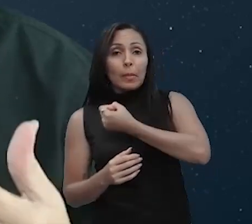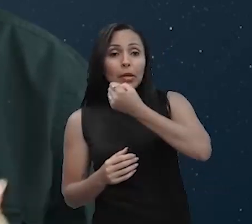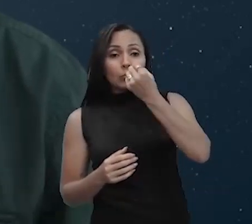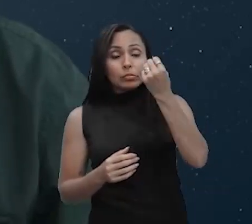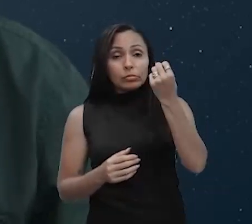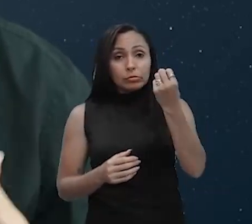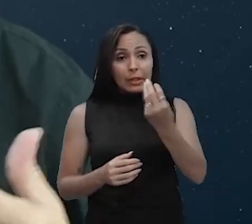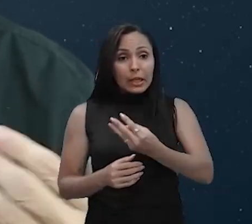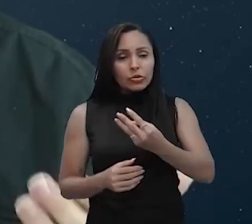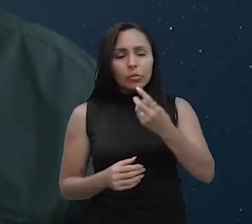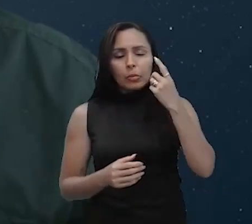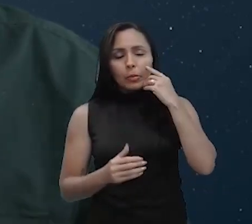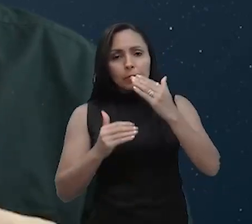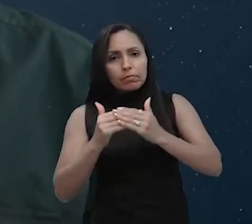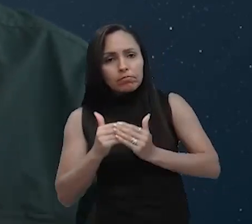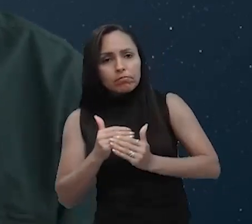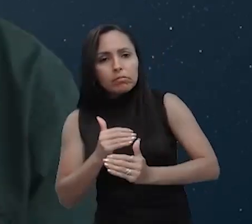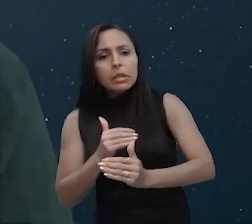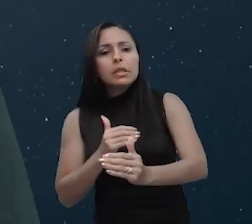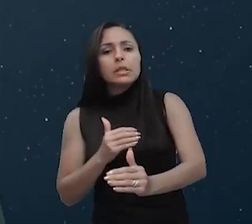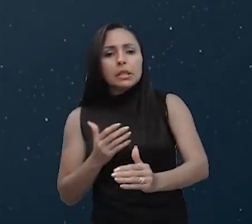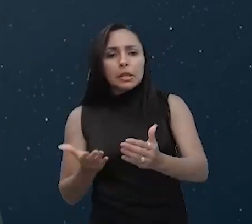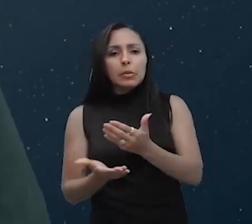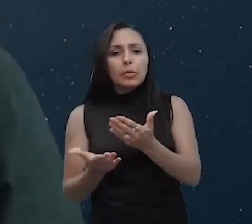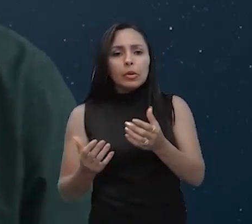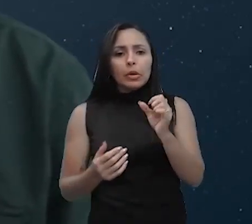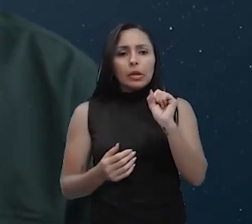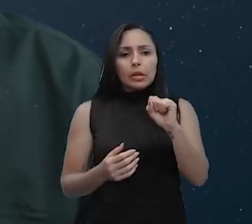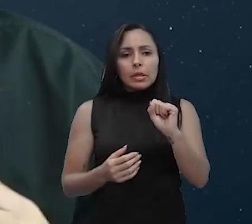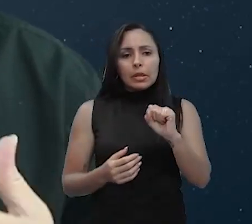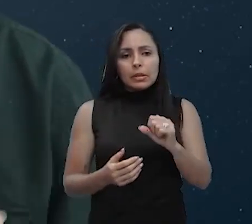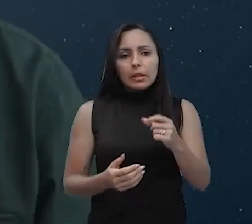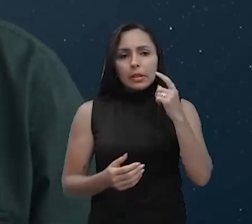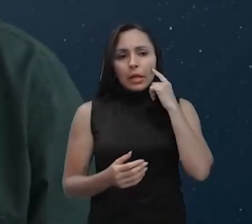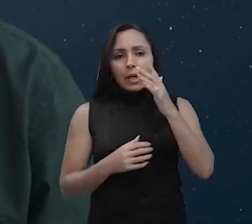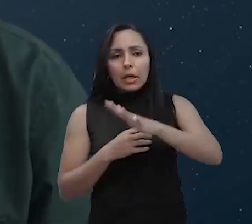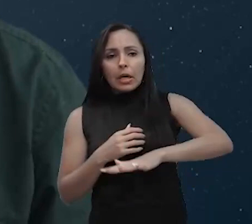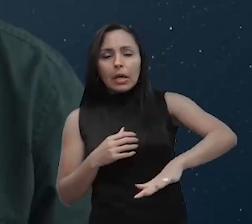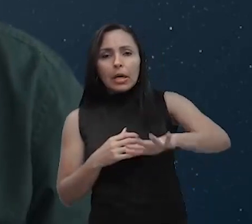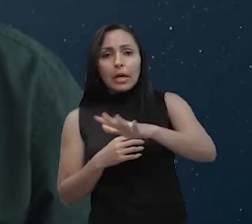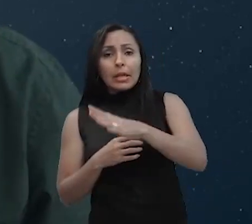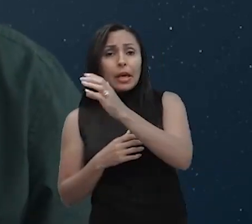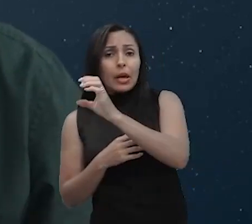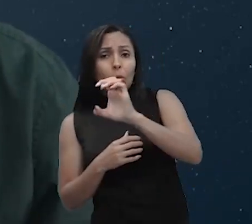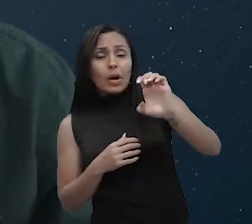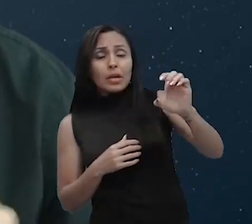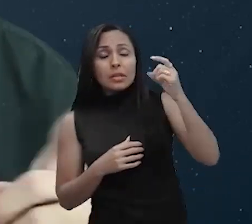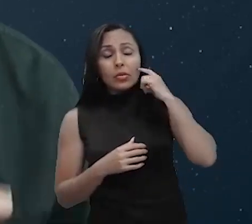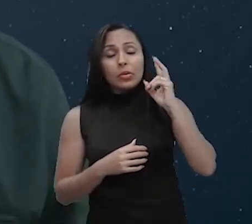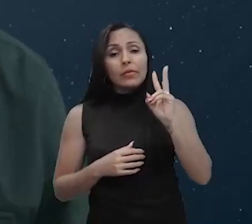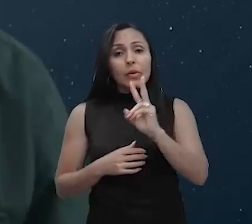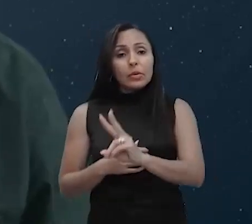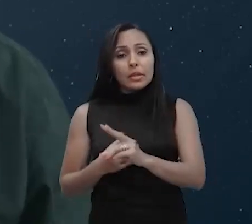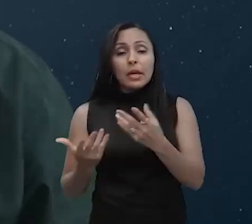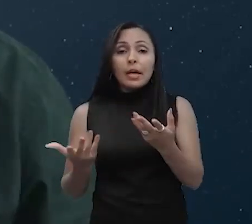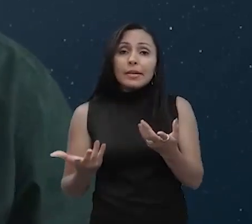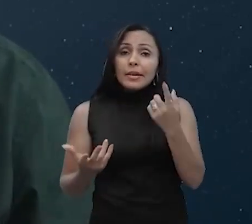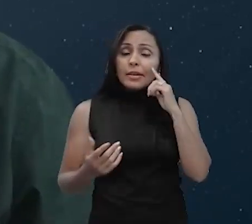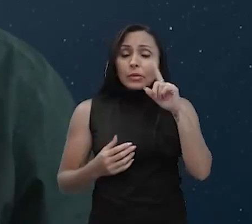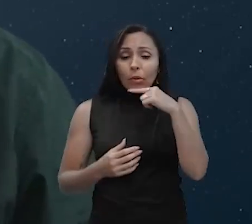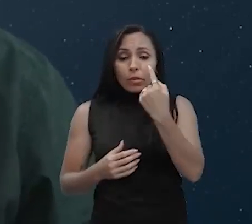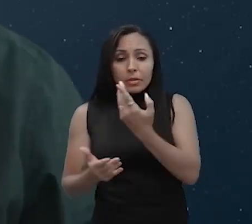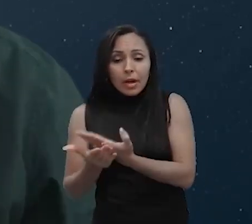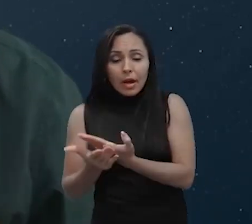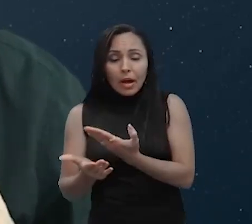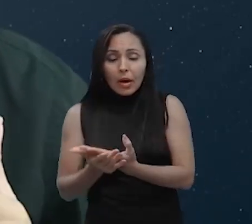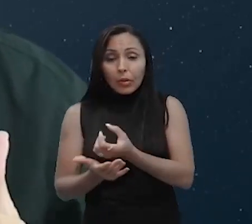o princípio da onda, né, o princípio da ondulatória, da equação da velocidade de ondas. E nessa nossa aula de número